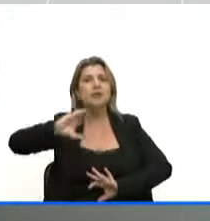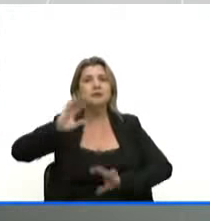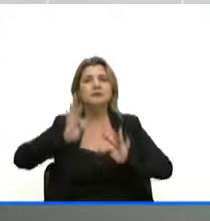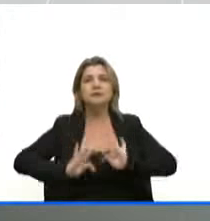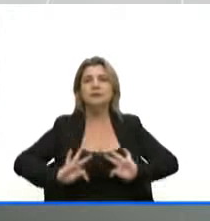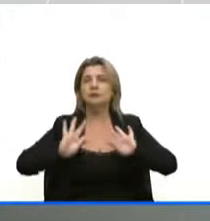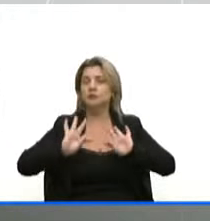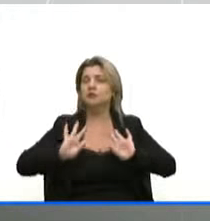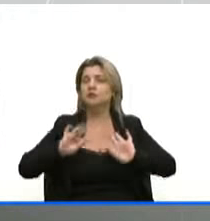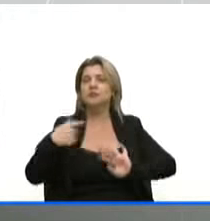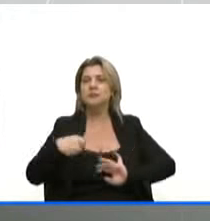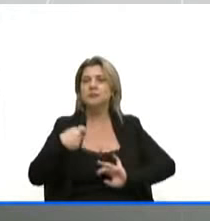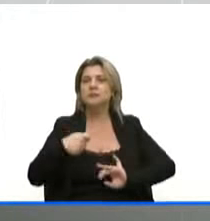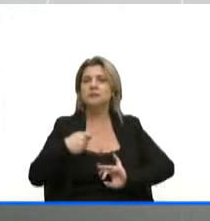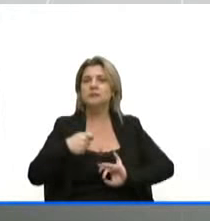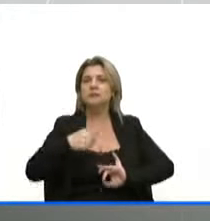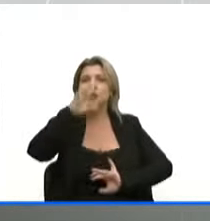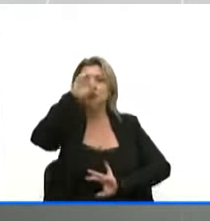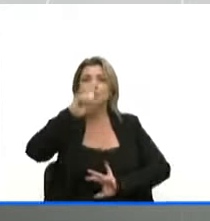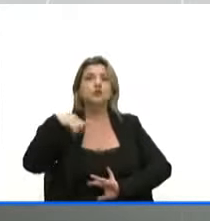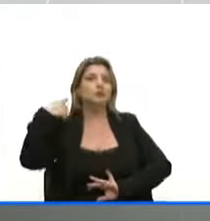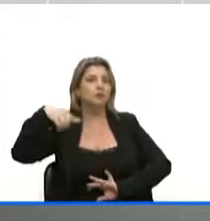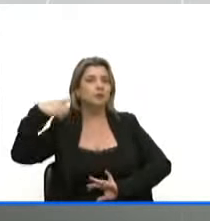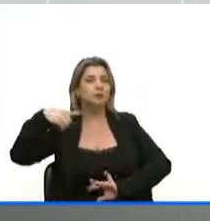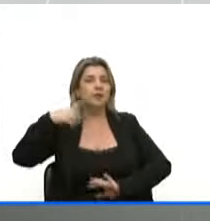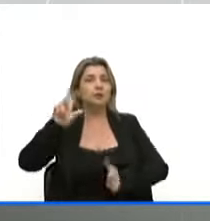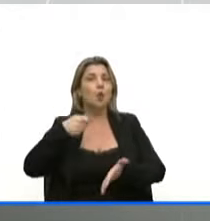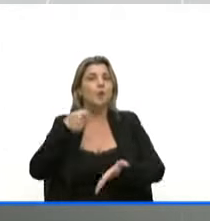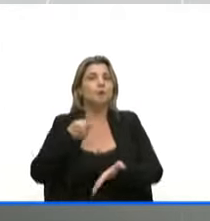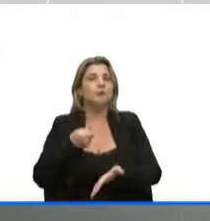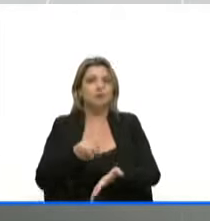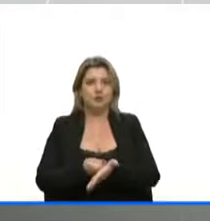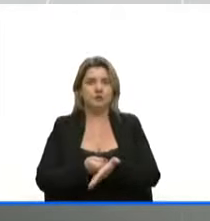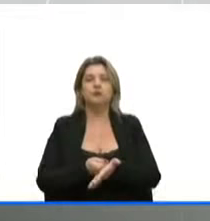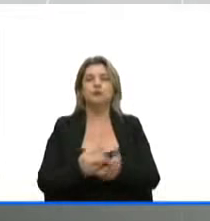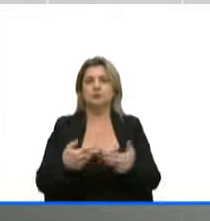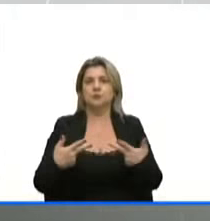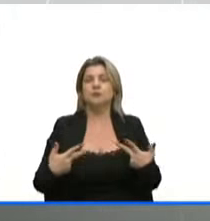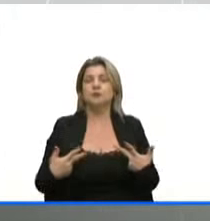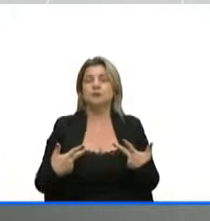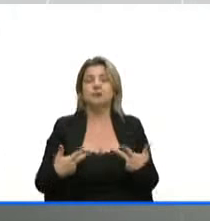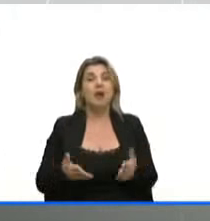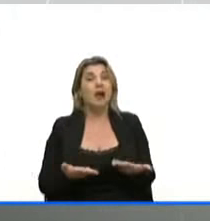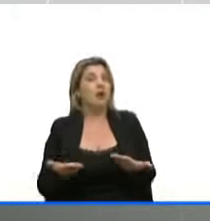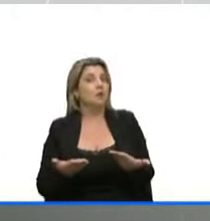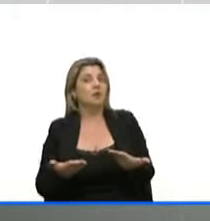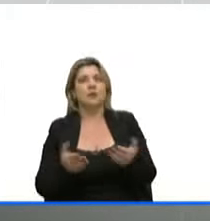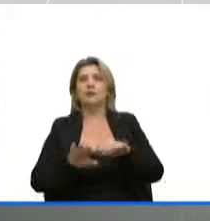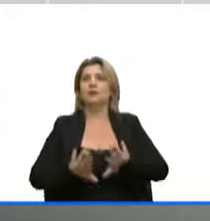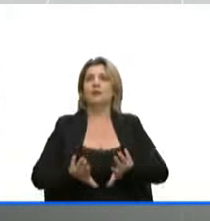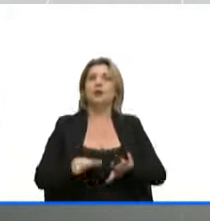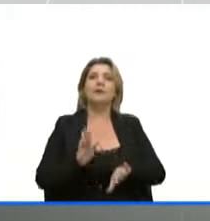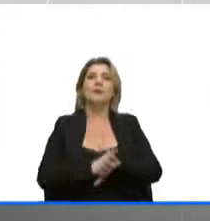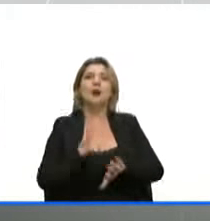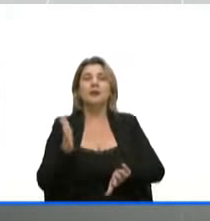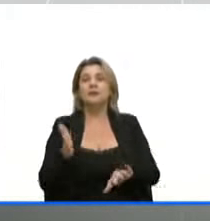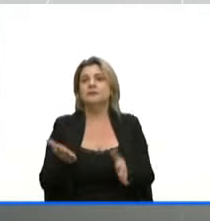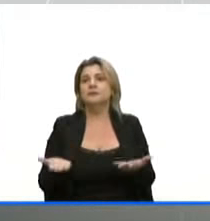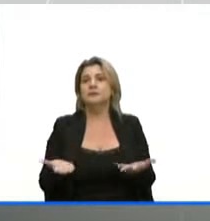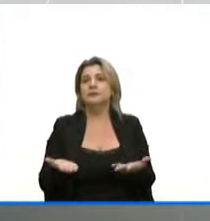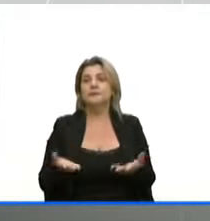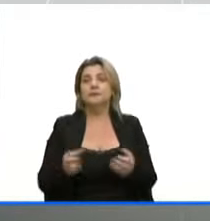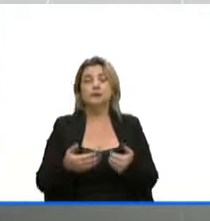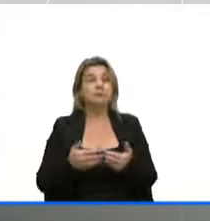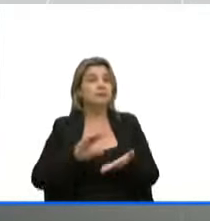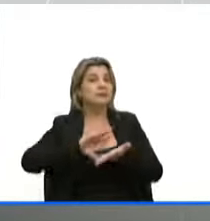comprometidos com essa causa, né? Se o deputado Thiago Simão não quer mais participar, não tem mais condições de participar, ele